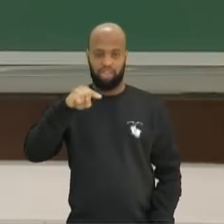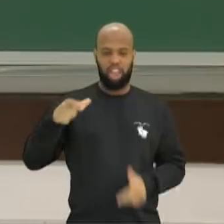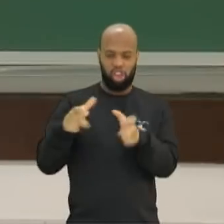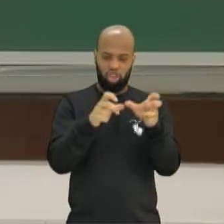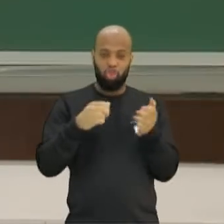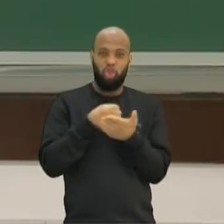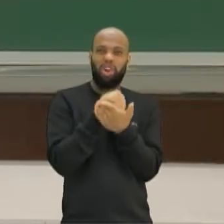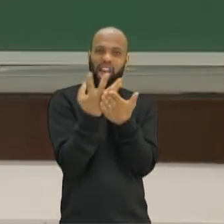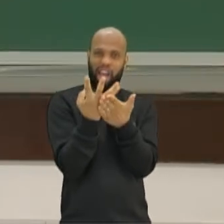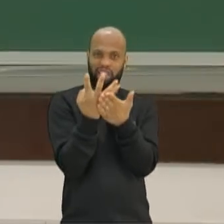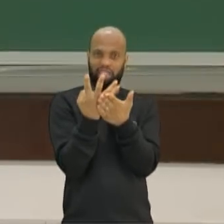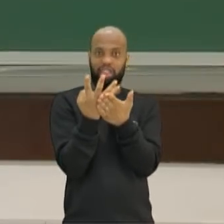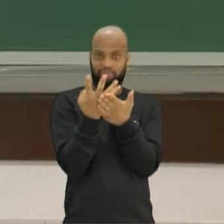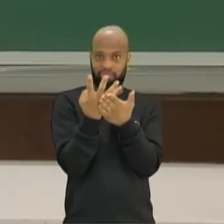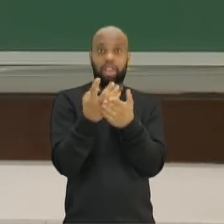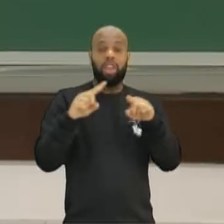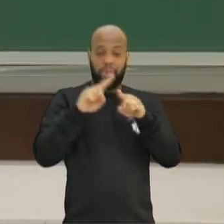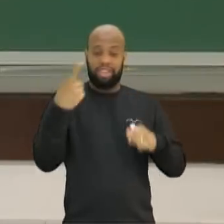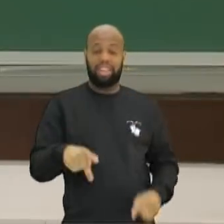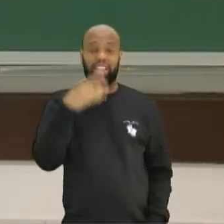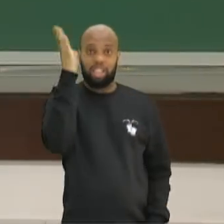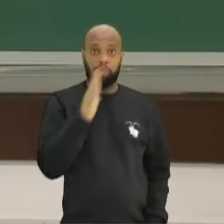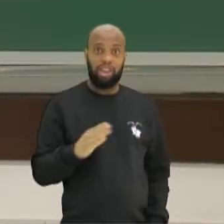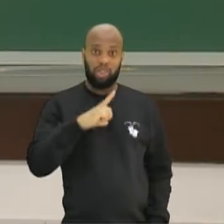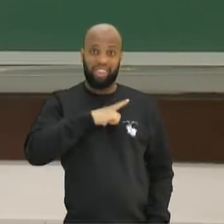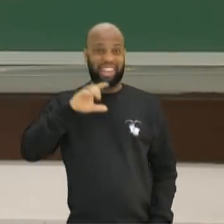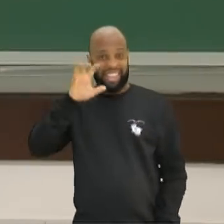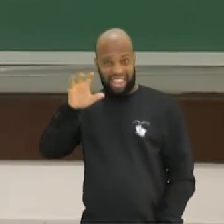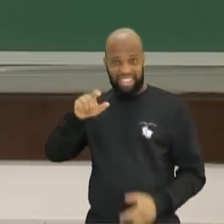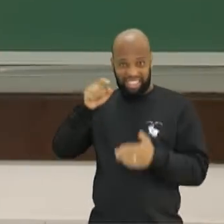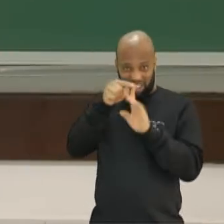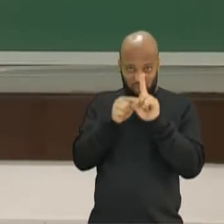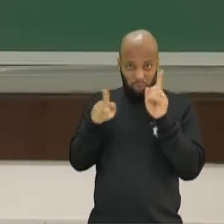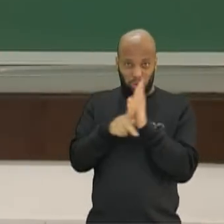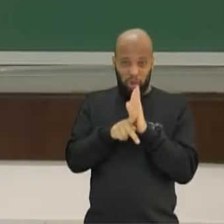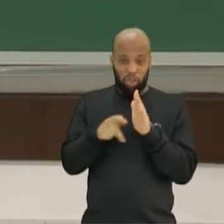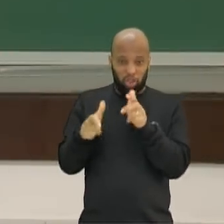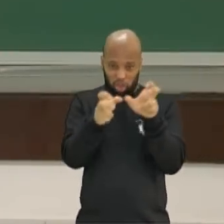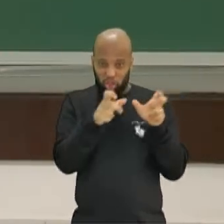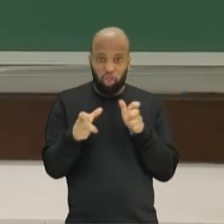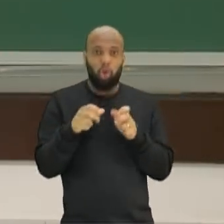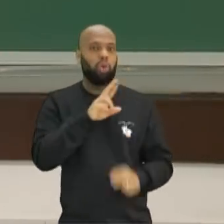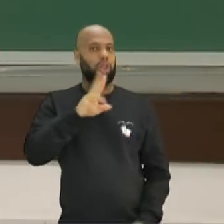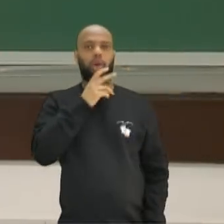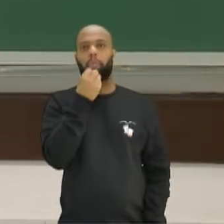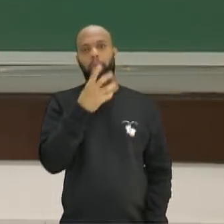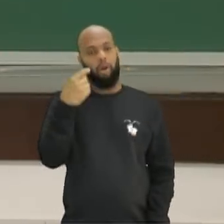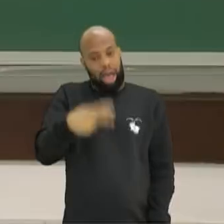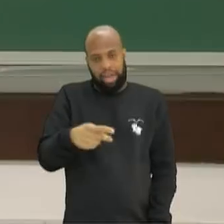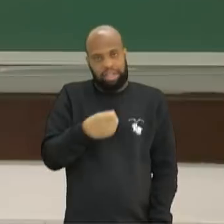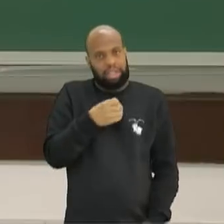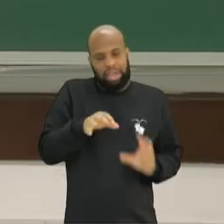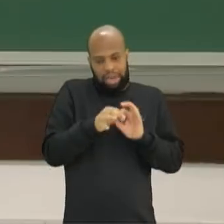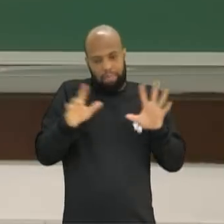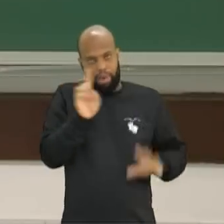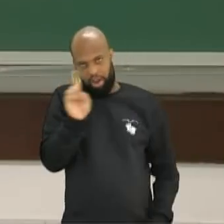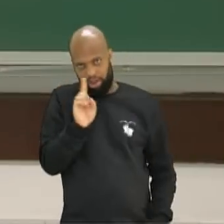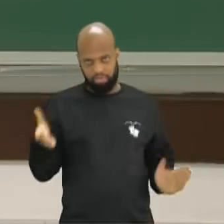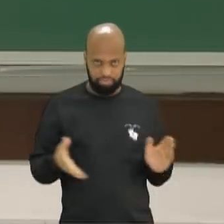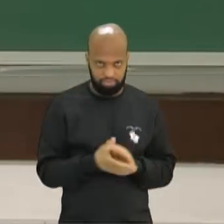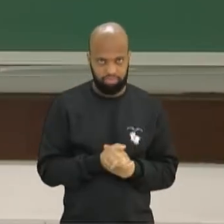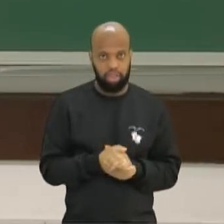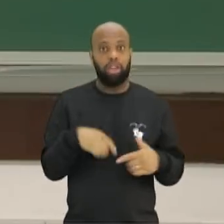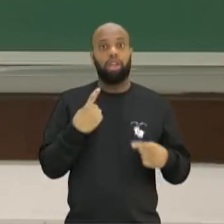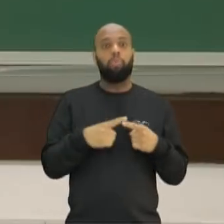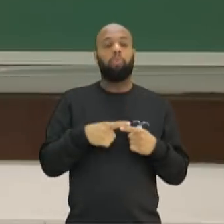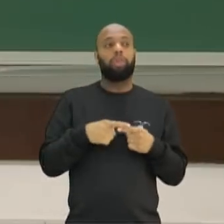Então ele cita o cassinos online e o cassinos físicos. Uma coisa que não é permitida no Brasil.